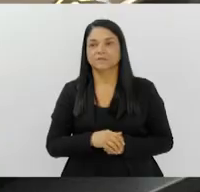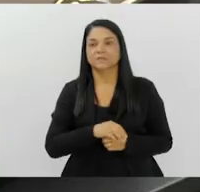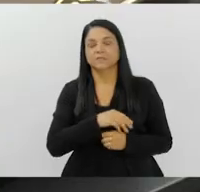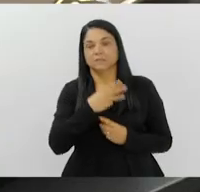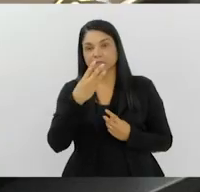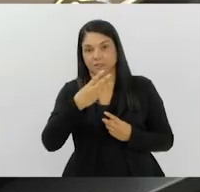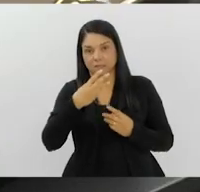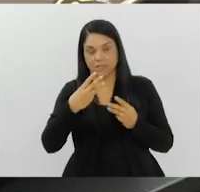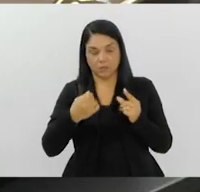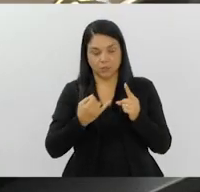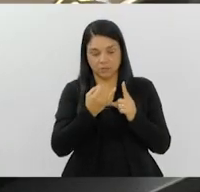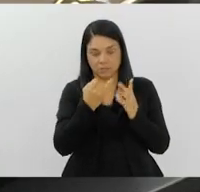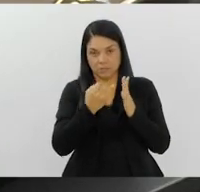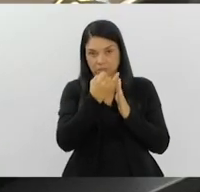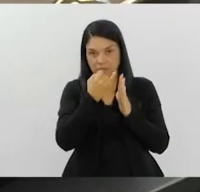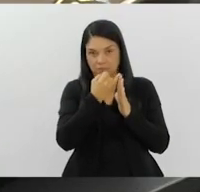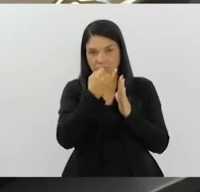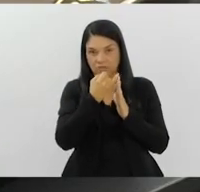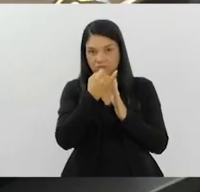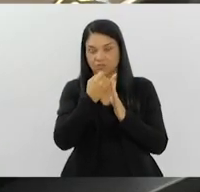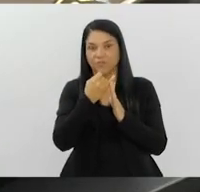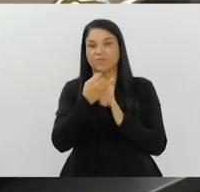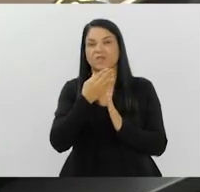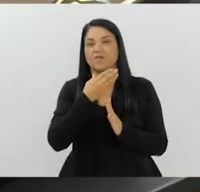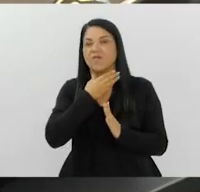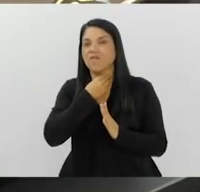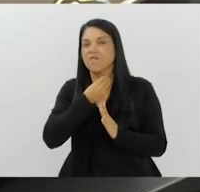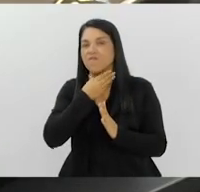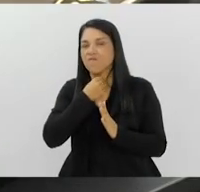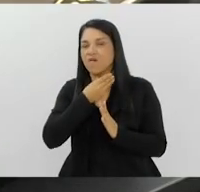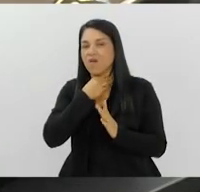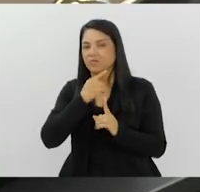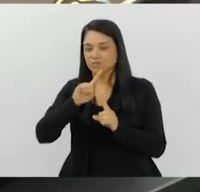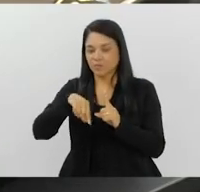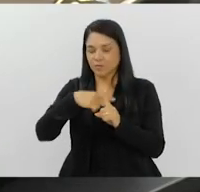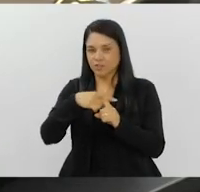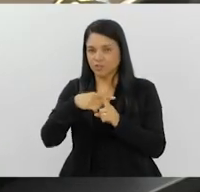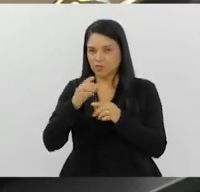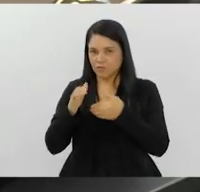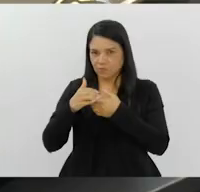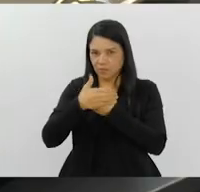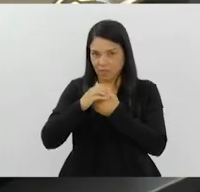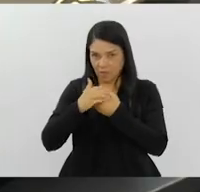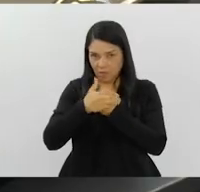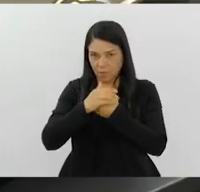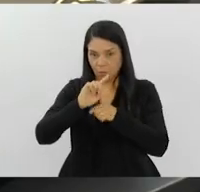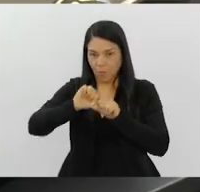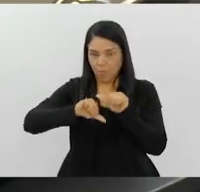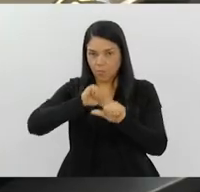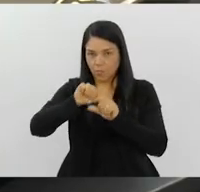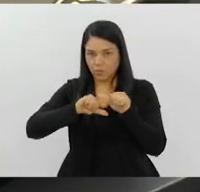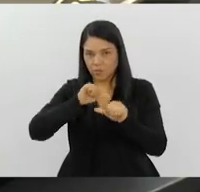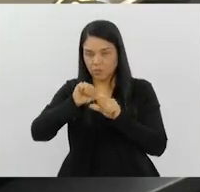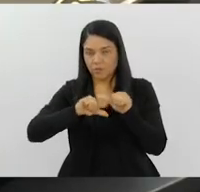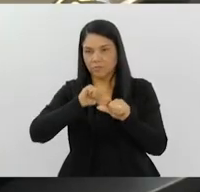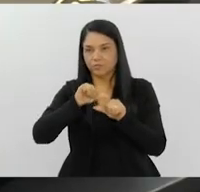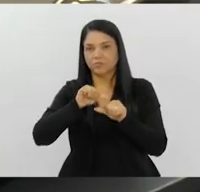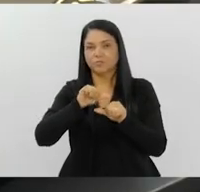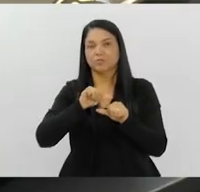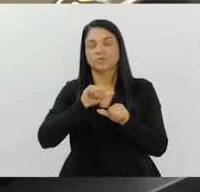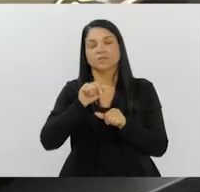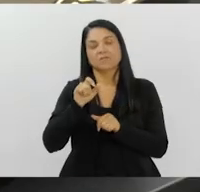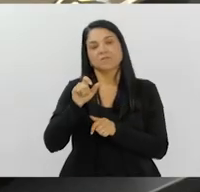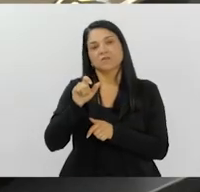terceiro a gente mudou o termo para falso positivo que é o mais adequado eh até por alguns doutrina da PR